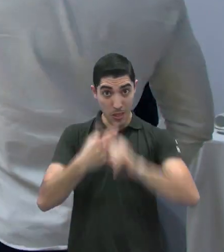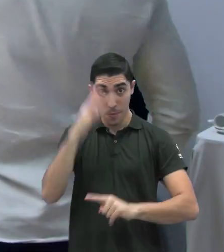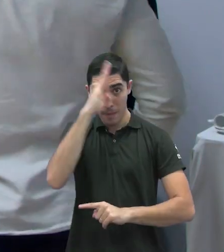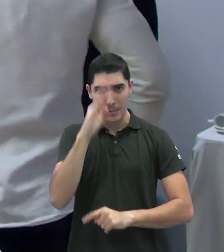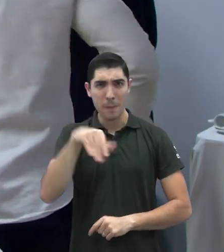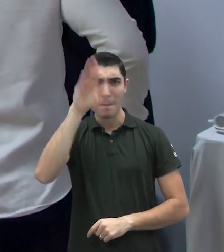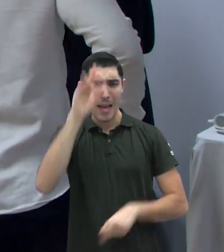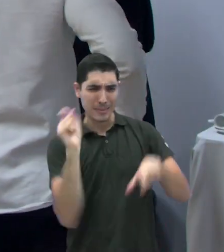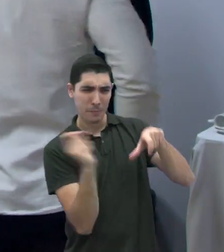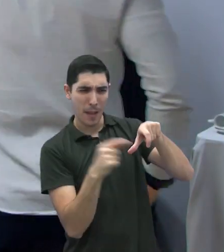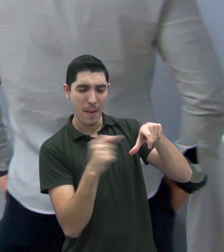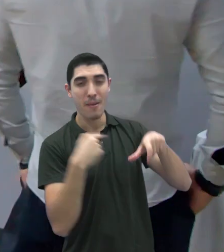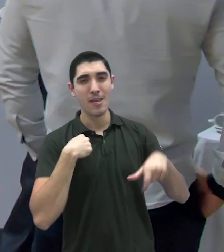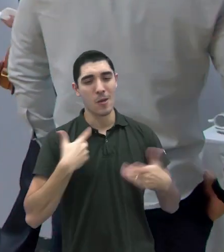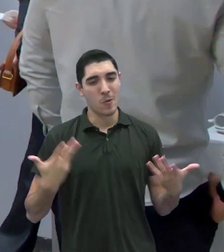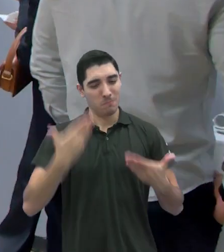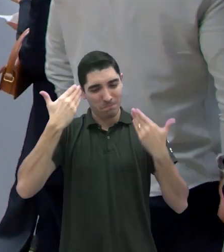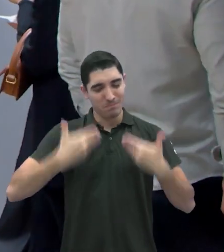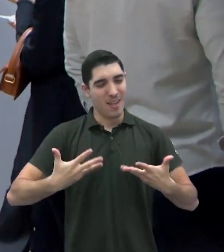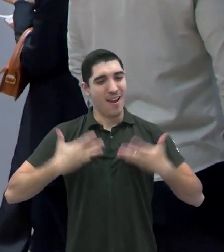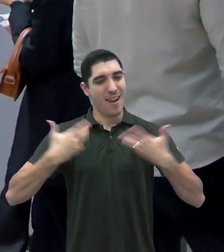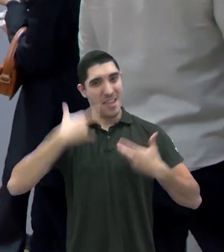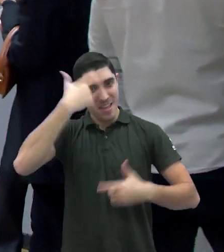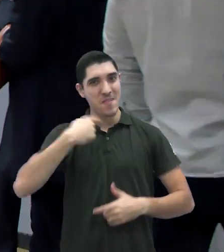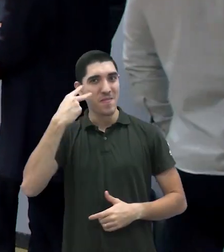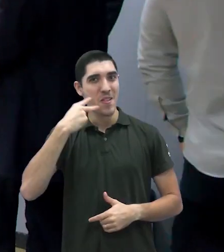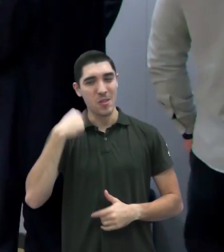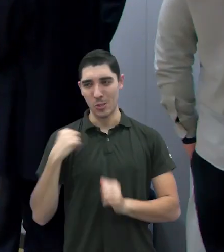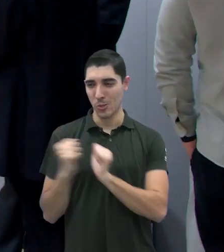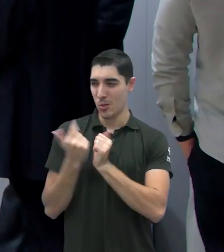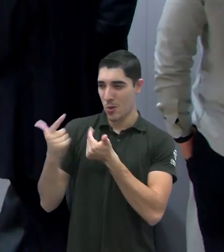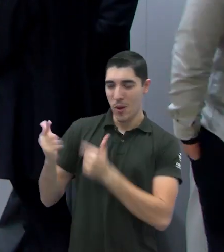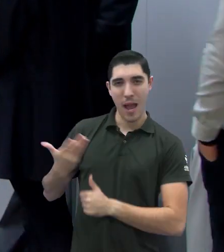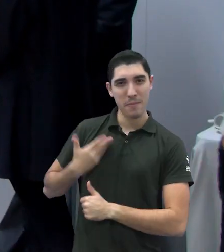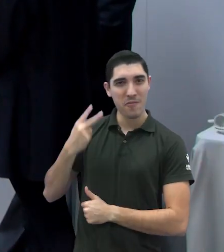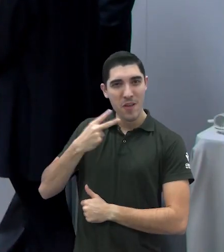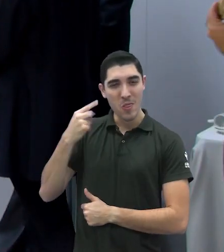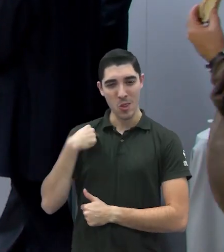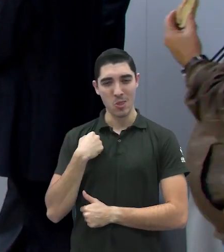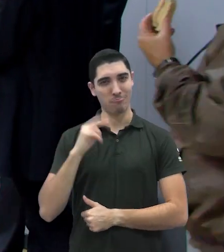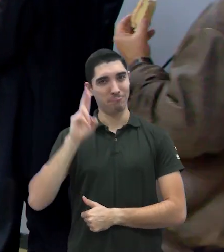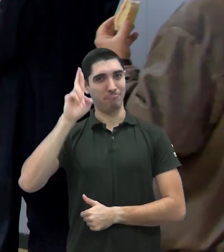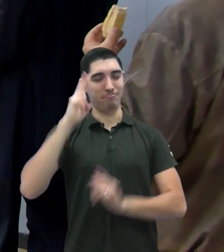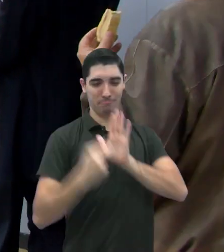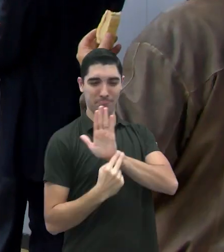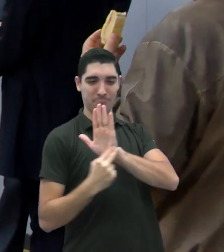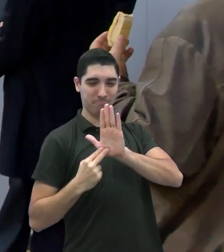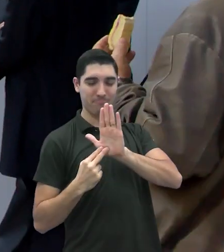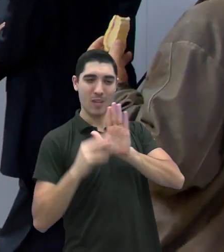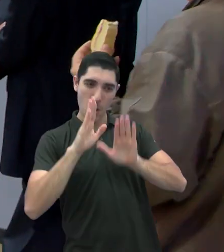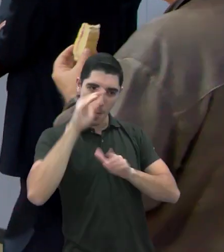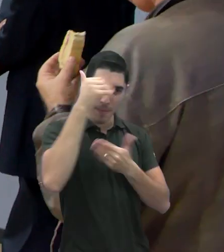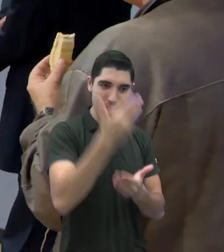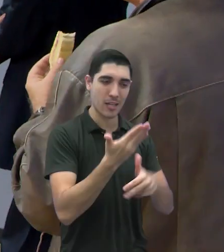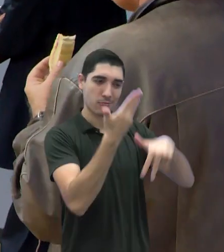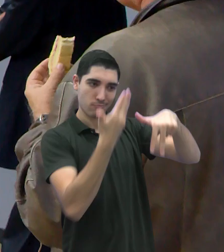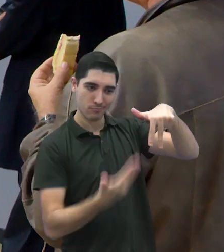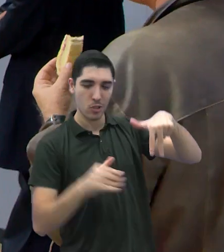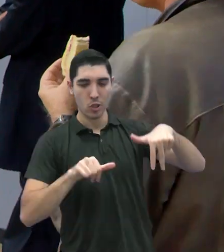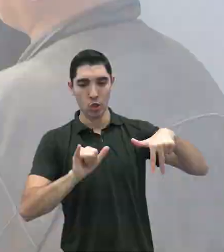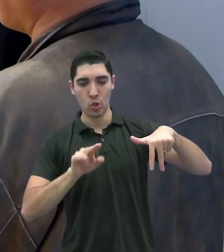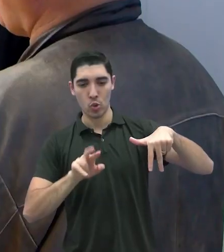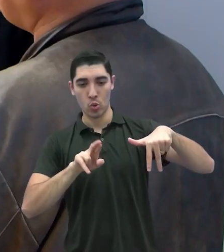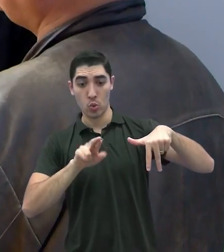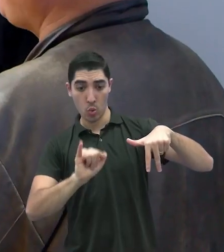do Brasileirão. E eu tenho essa alegria de estar vereador e de poder, junto com meus colegas vereadores, ser autor dessa justa homenagem ao Yuri